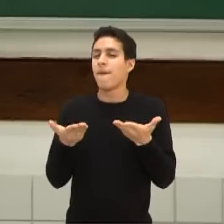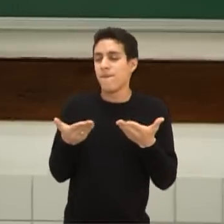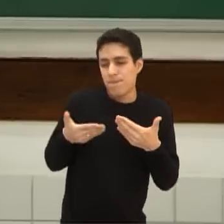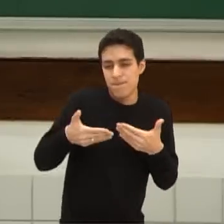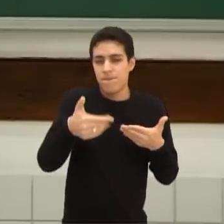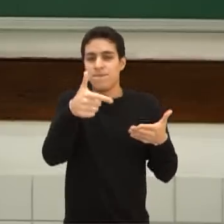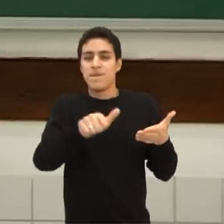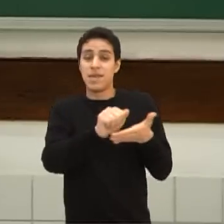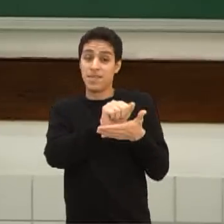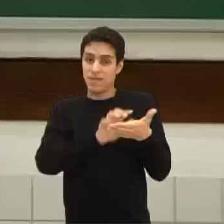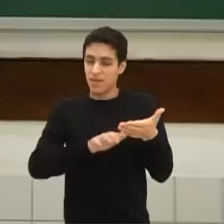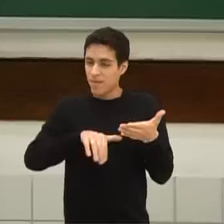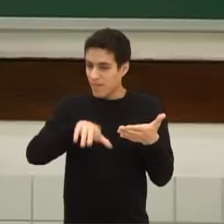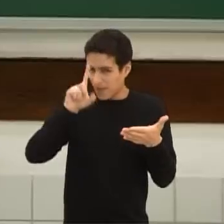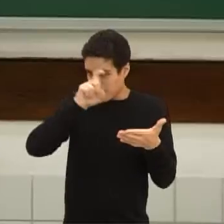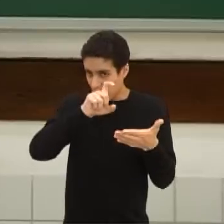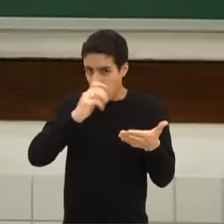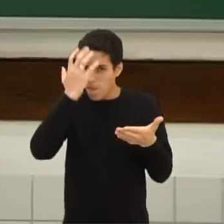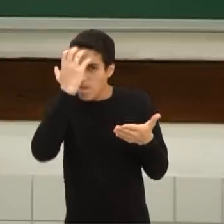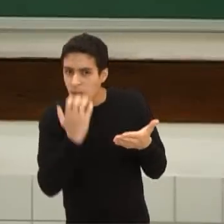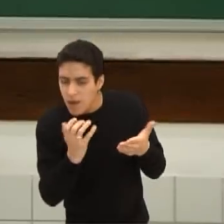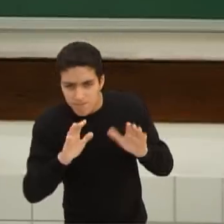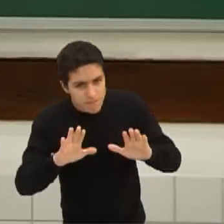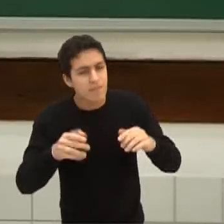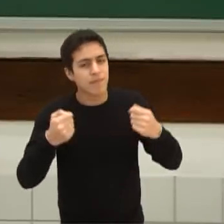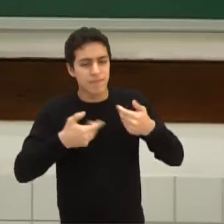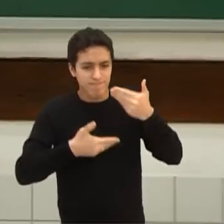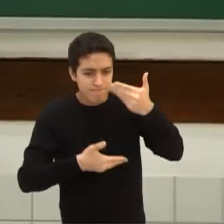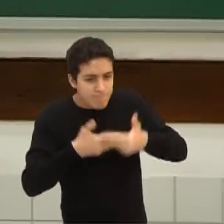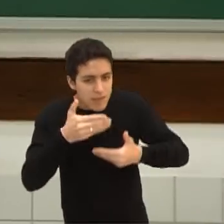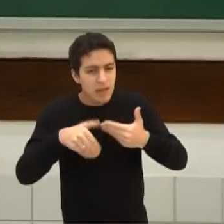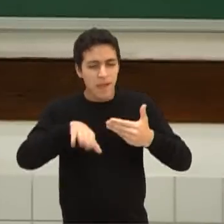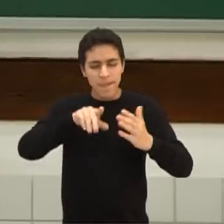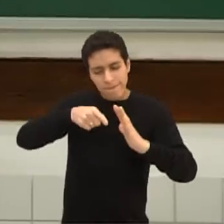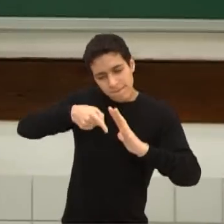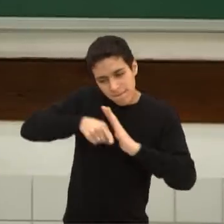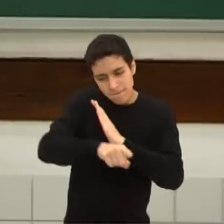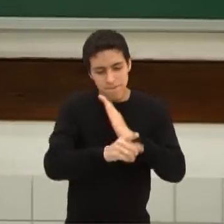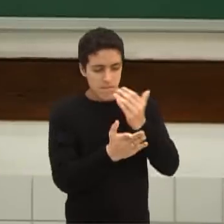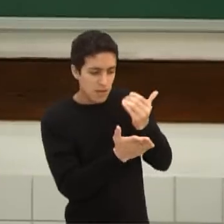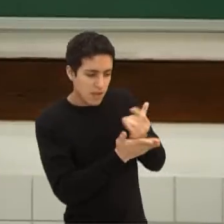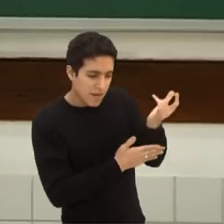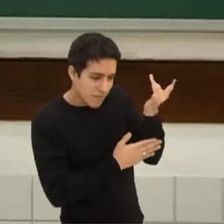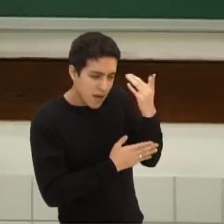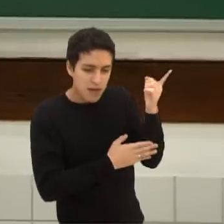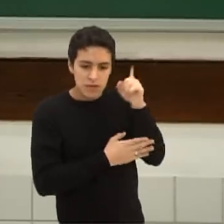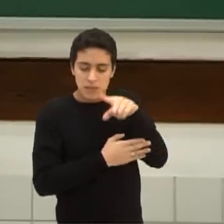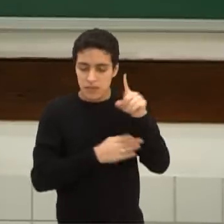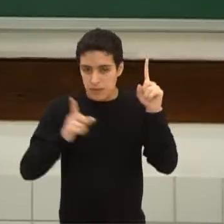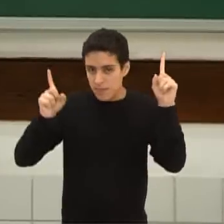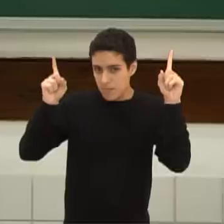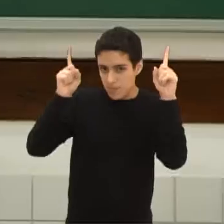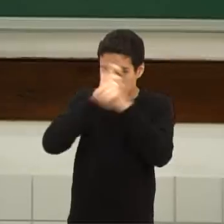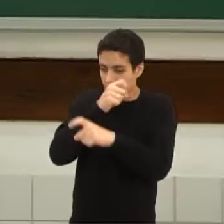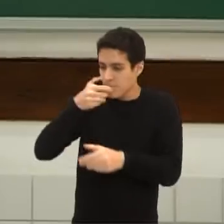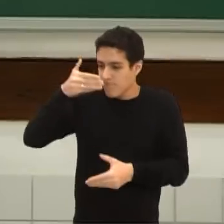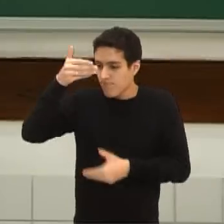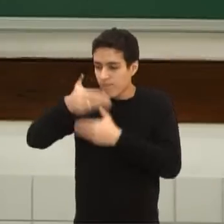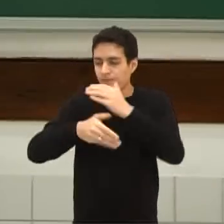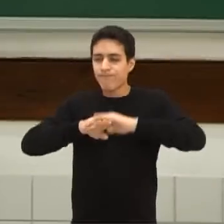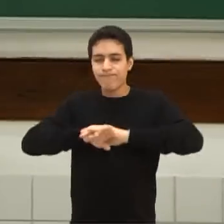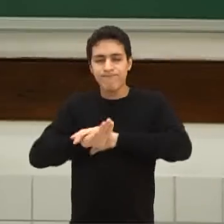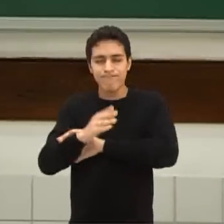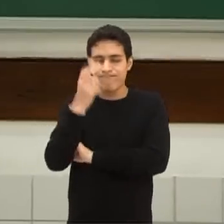hein? Não fica com raiva da prof. A gente tem que dificultar, porque a gente começa no fácil, vai para o mais difícil, para ficar